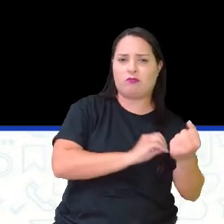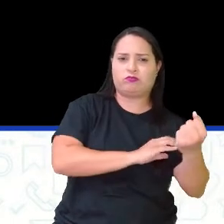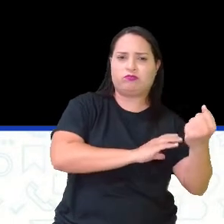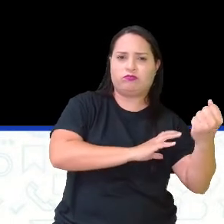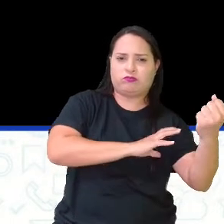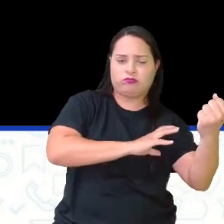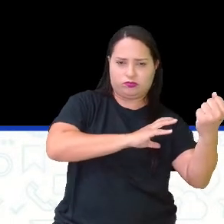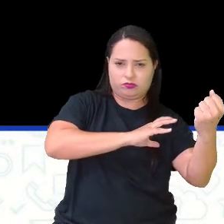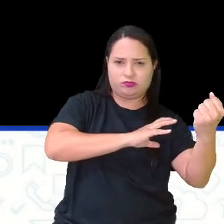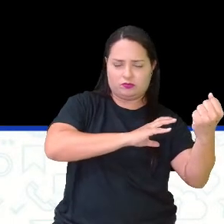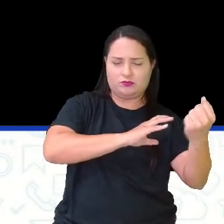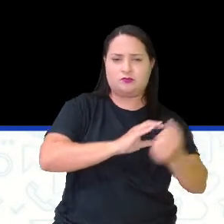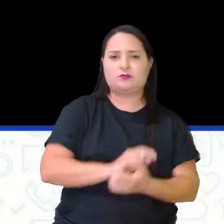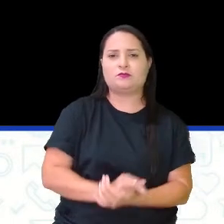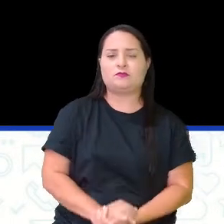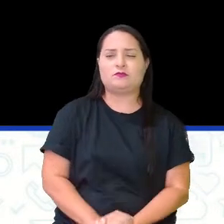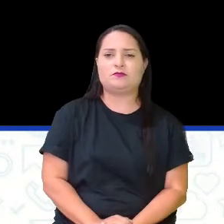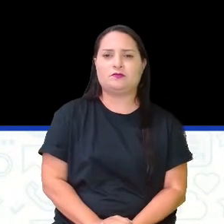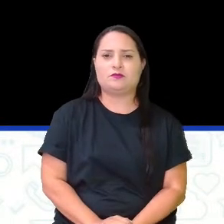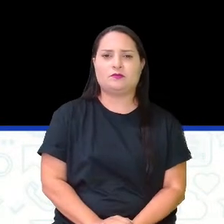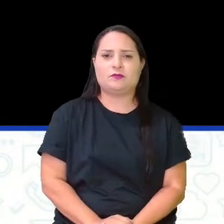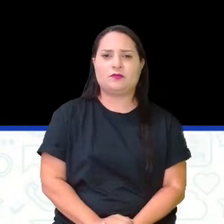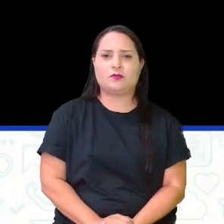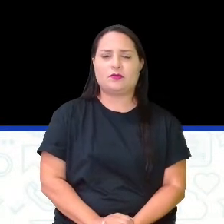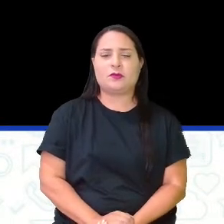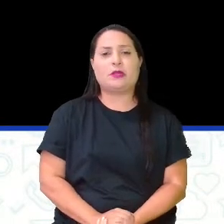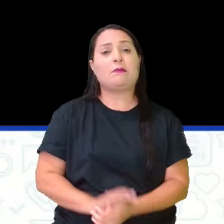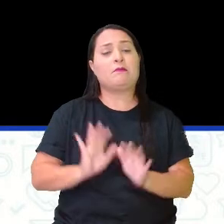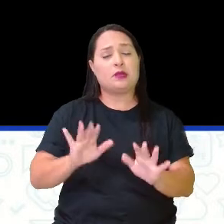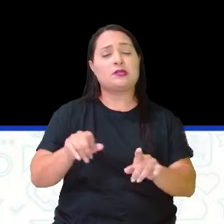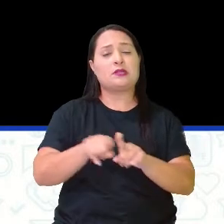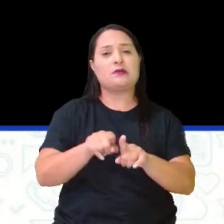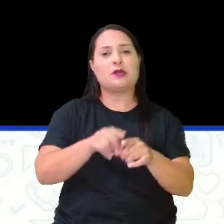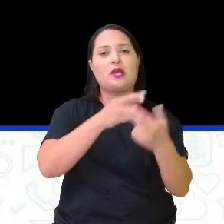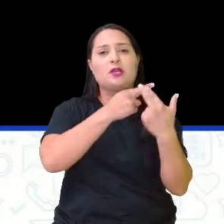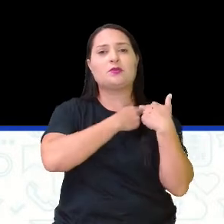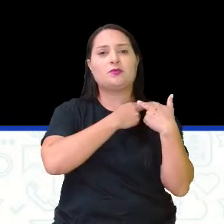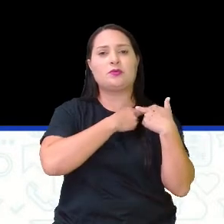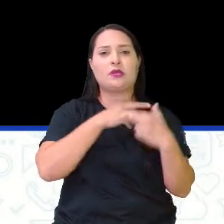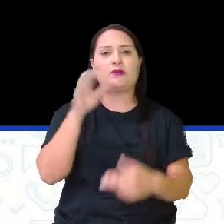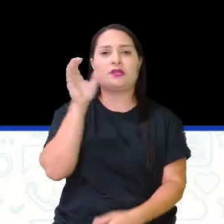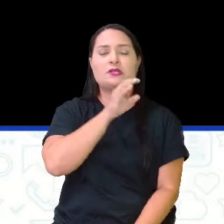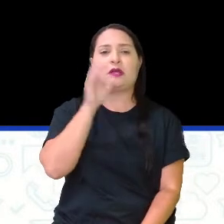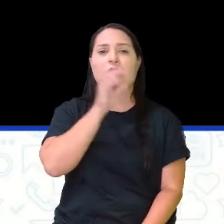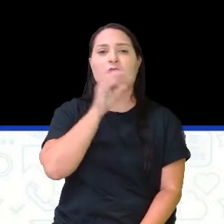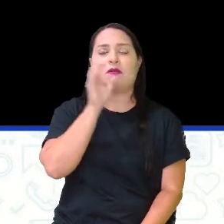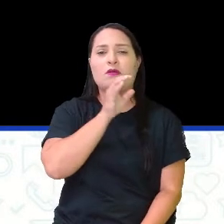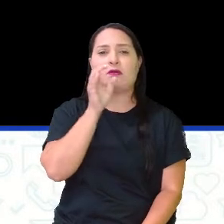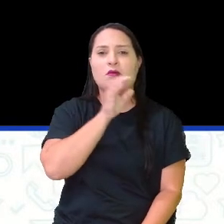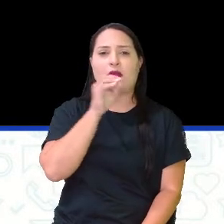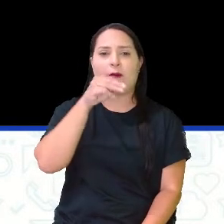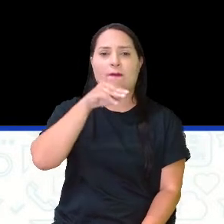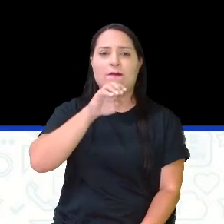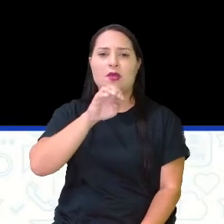né? Só faz o músculo crescer. Mas ele também é responsável de acelerar o nosso metabolismo, que é